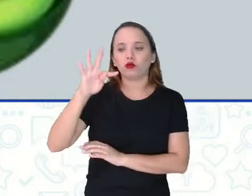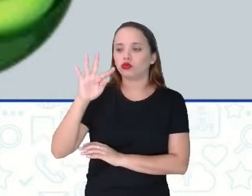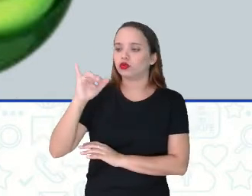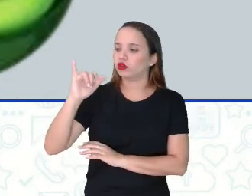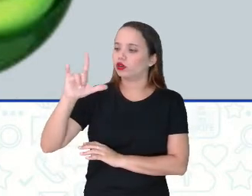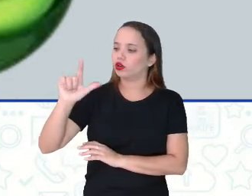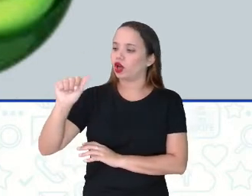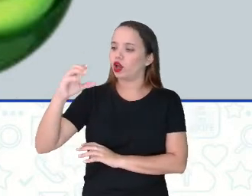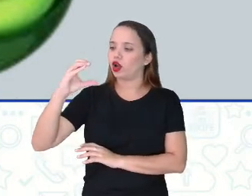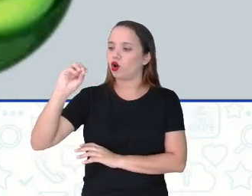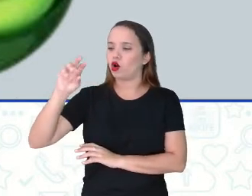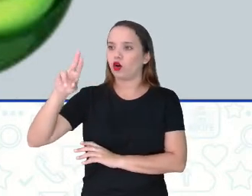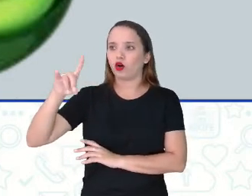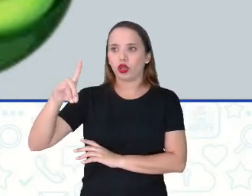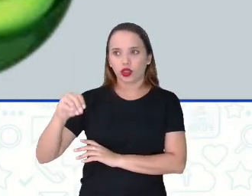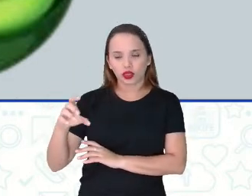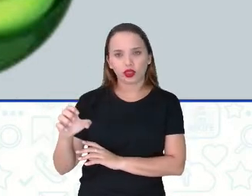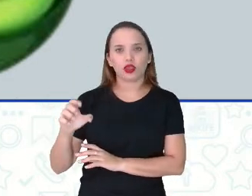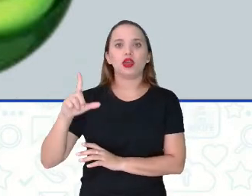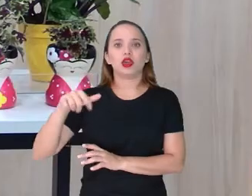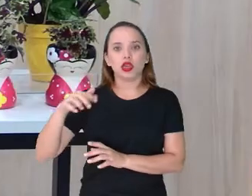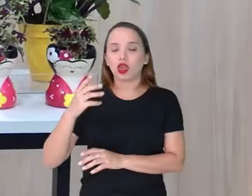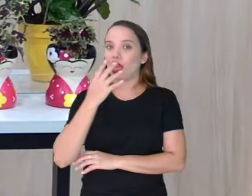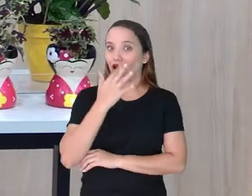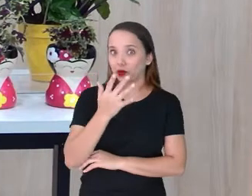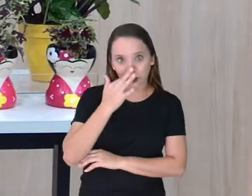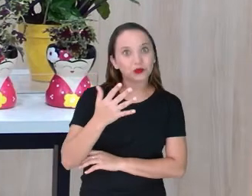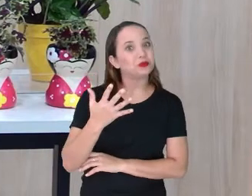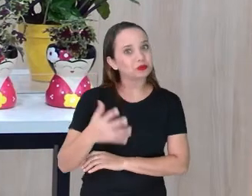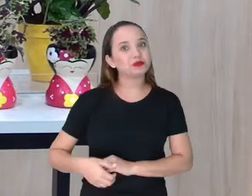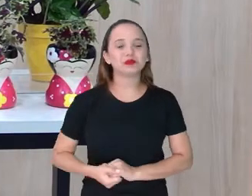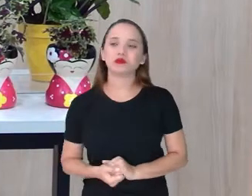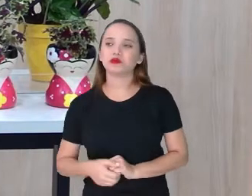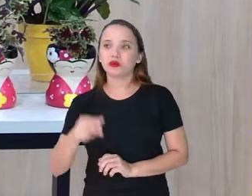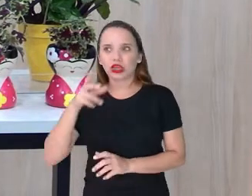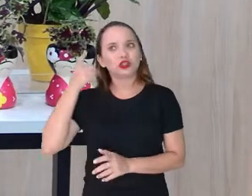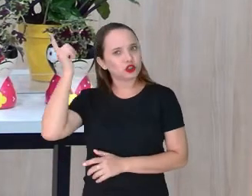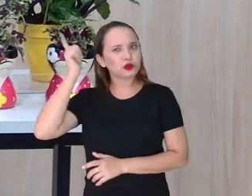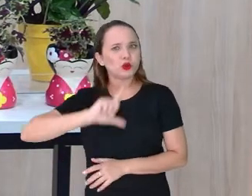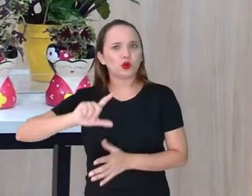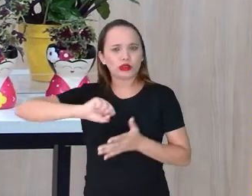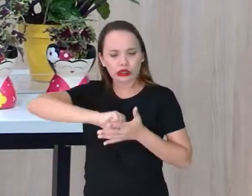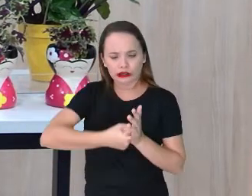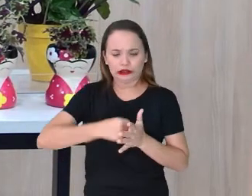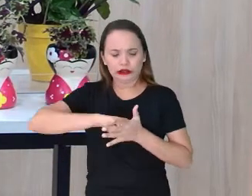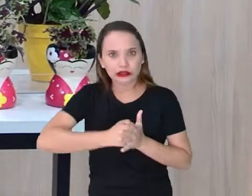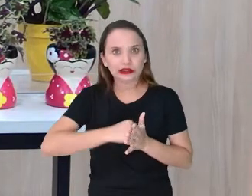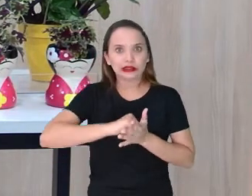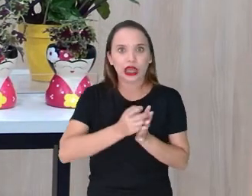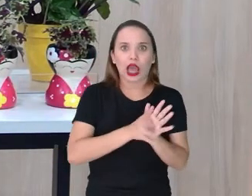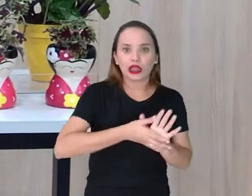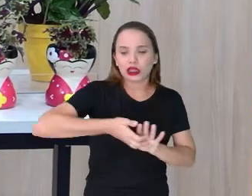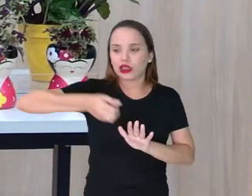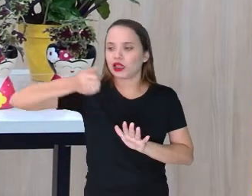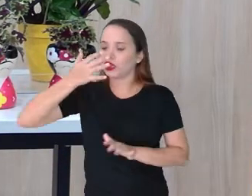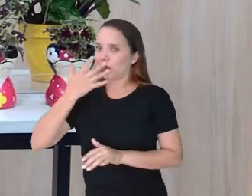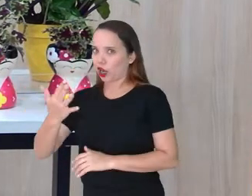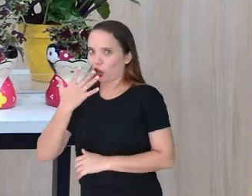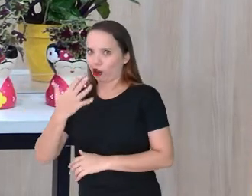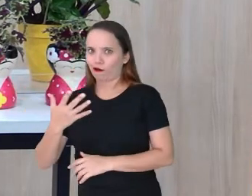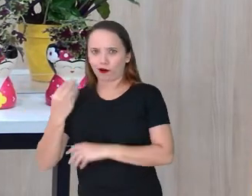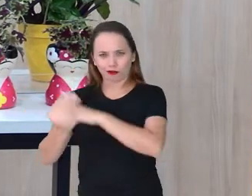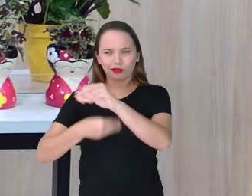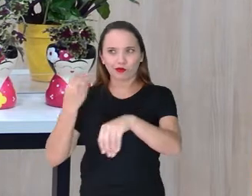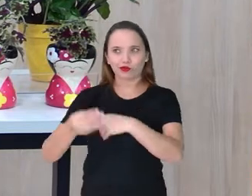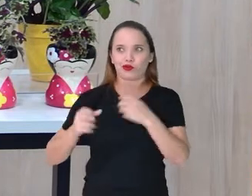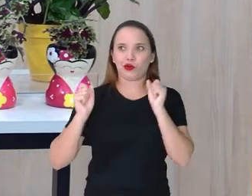fica o pigmento armazenado, que é esse pigmento que a gente conseguiu extrair quando a gente misturou com o álcool.